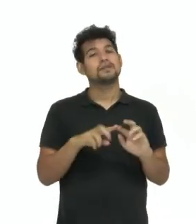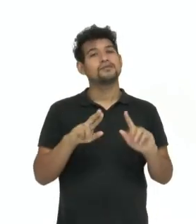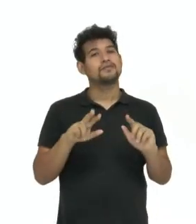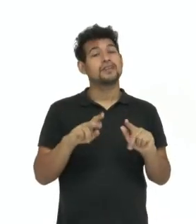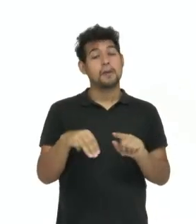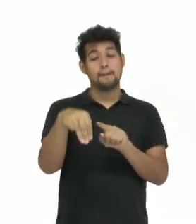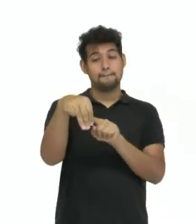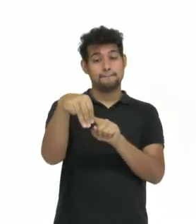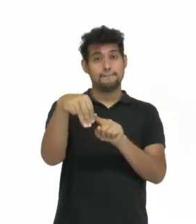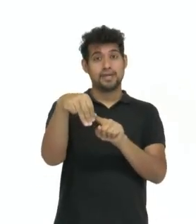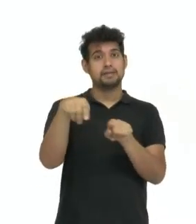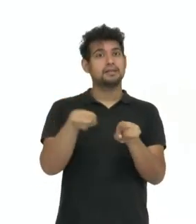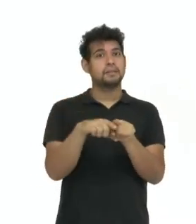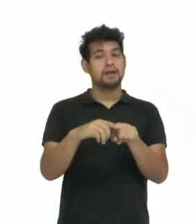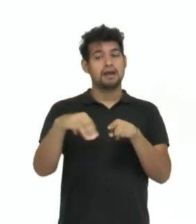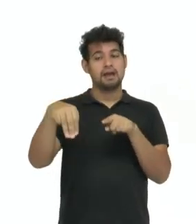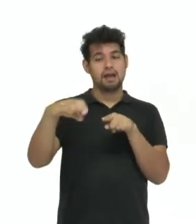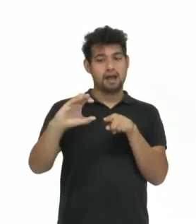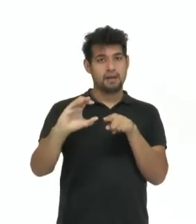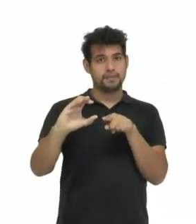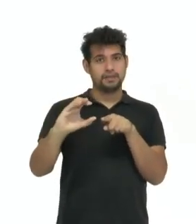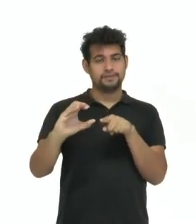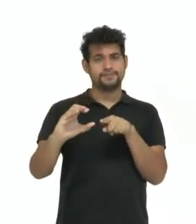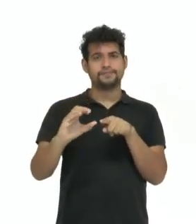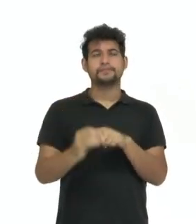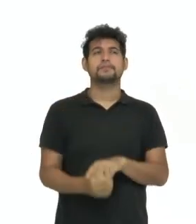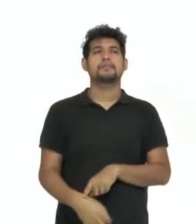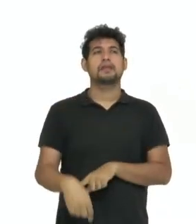montante e o capital, tá bom? R$